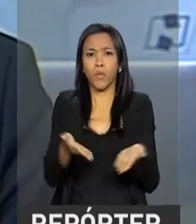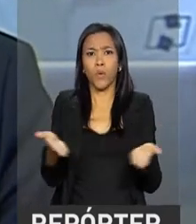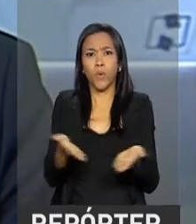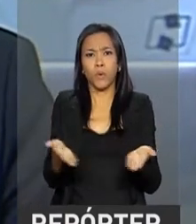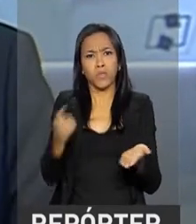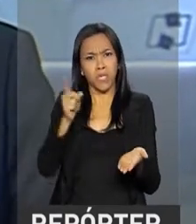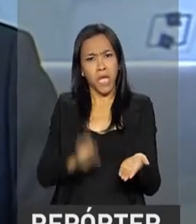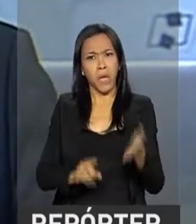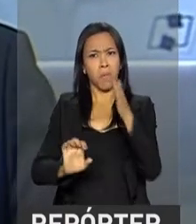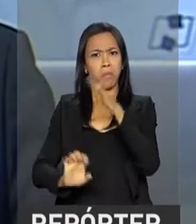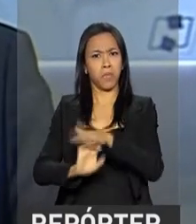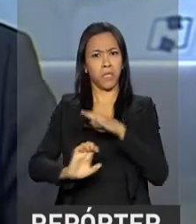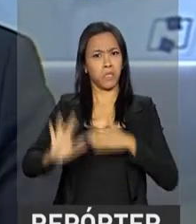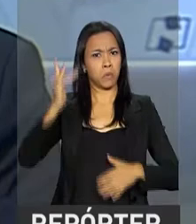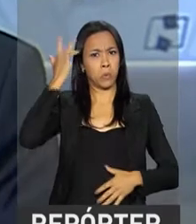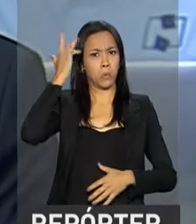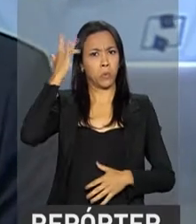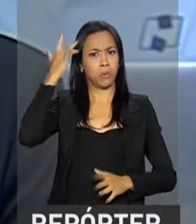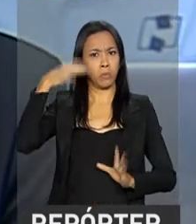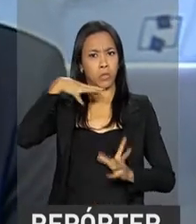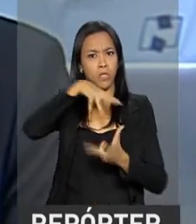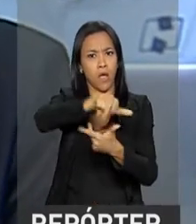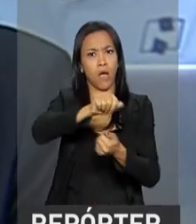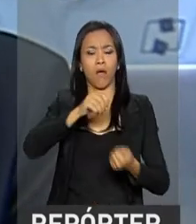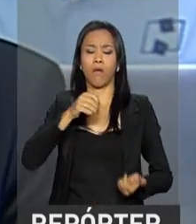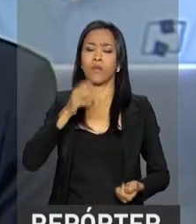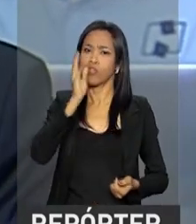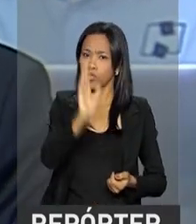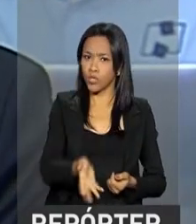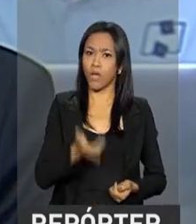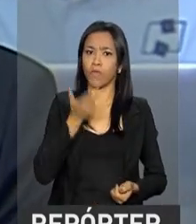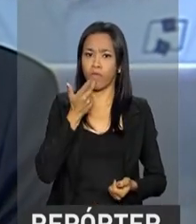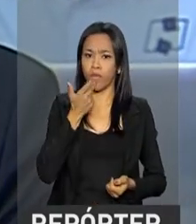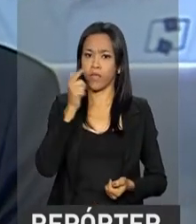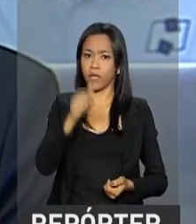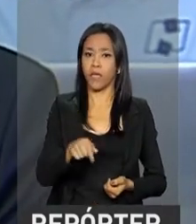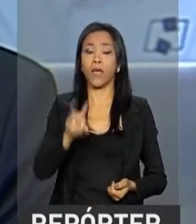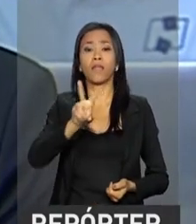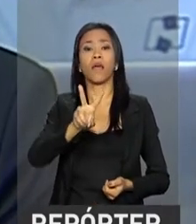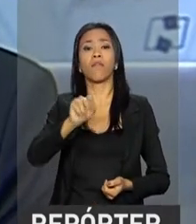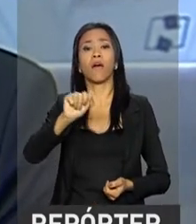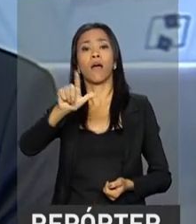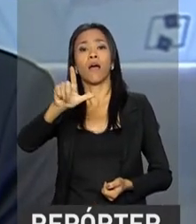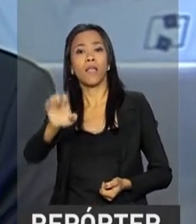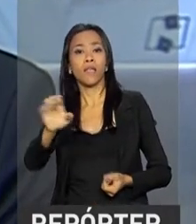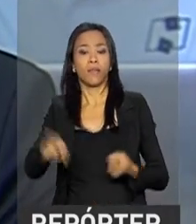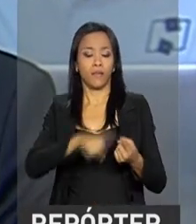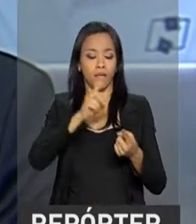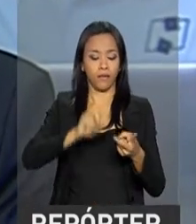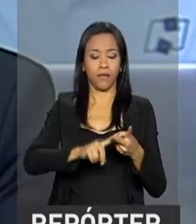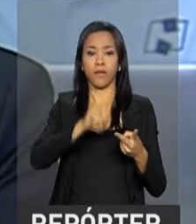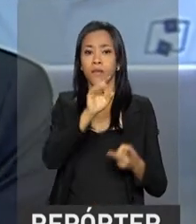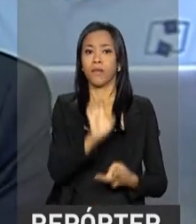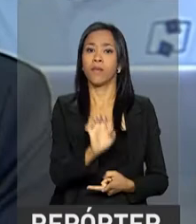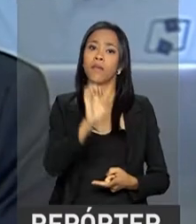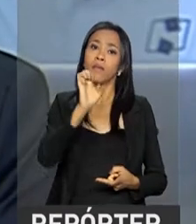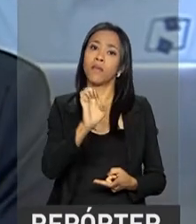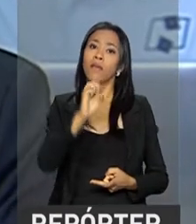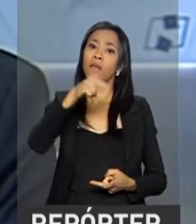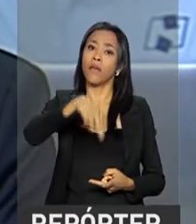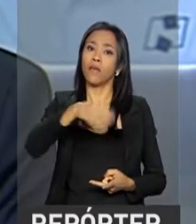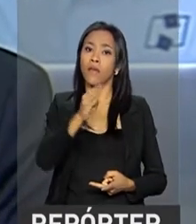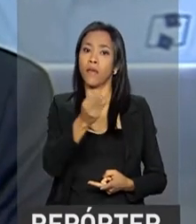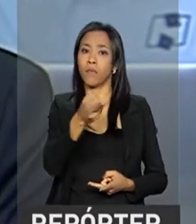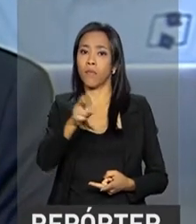empresas de classe mundial como já foi dito a própria vale a própria embraer é esse movimento não é muito diferente